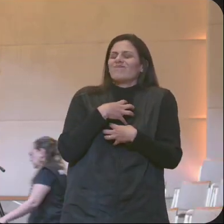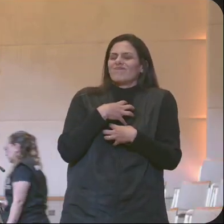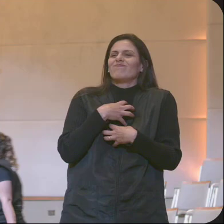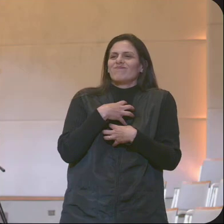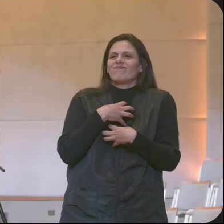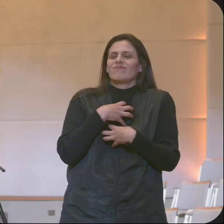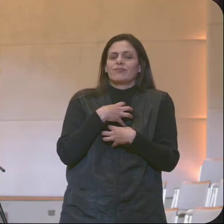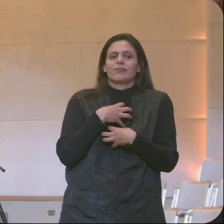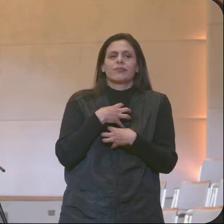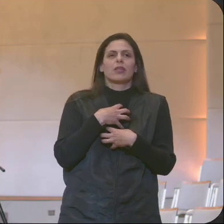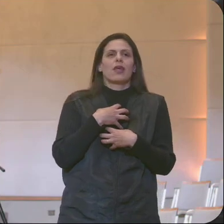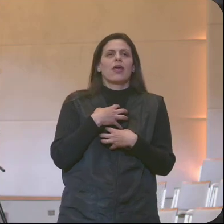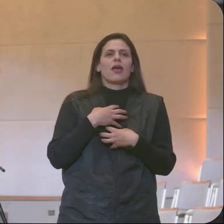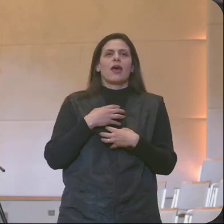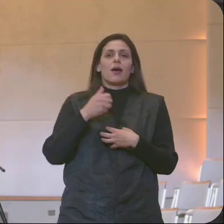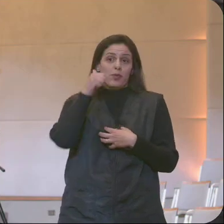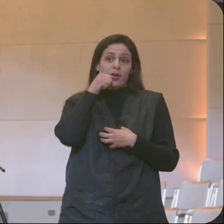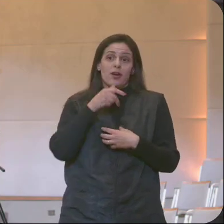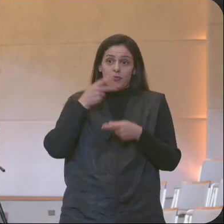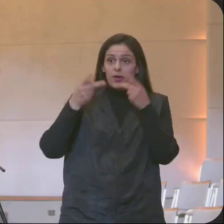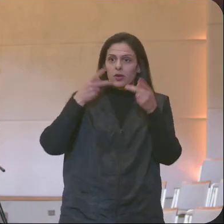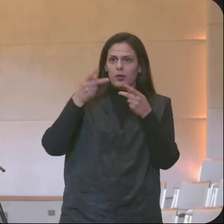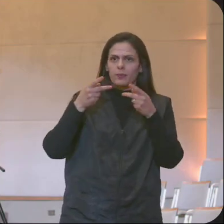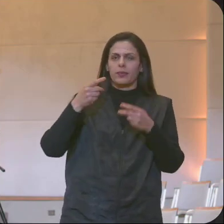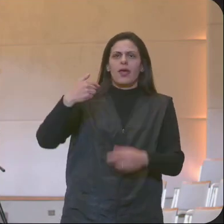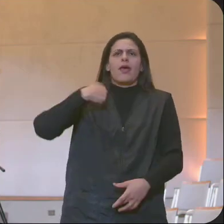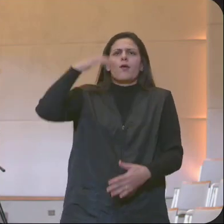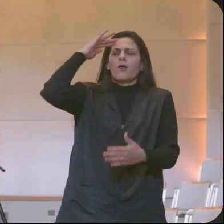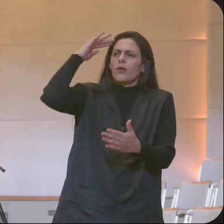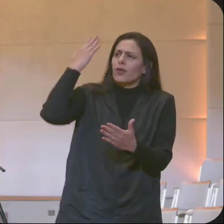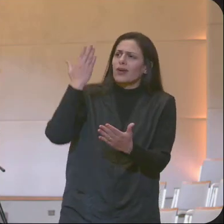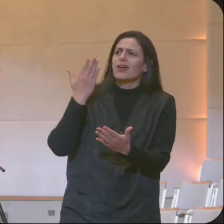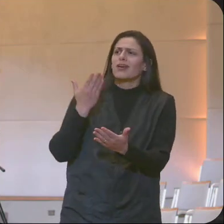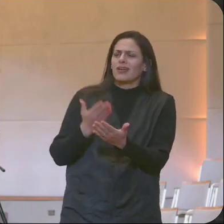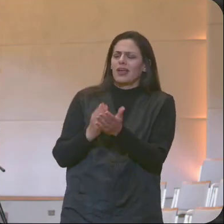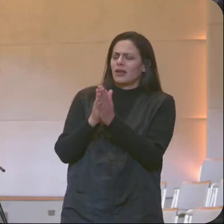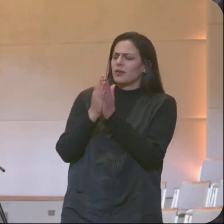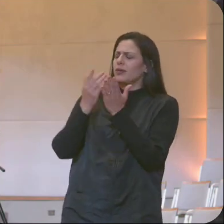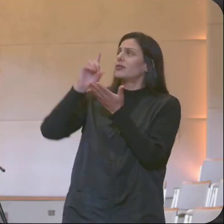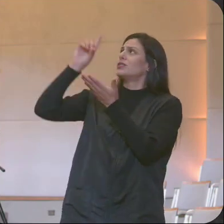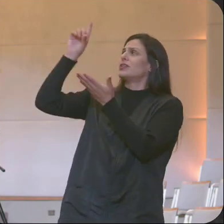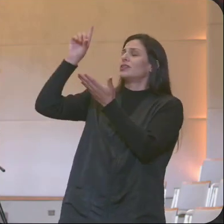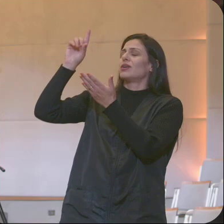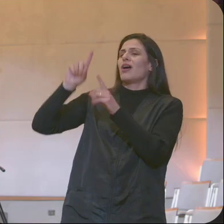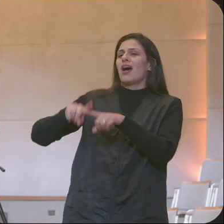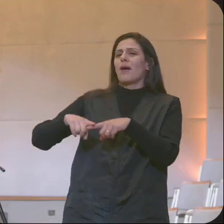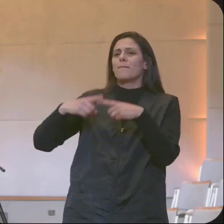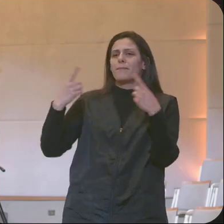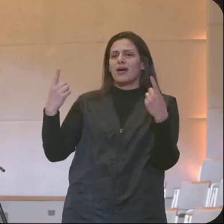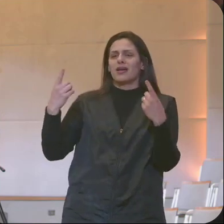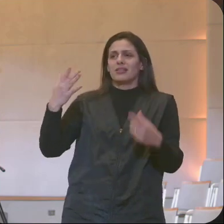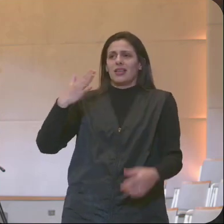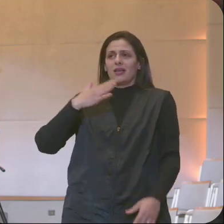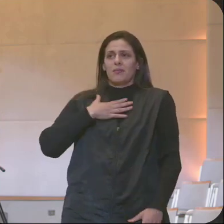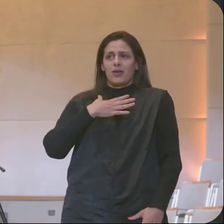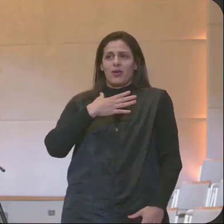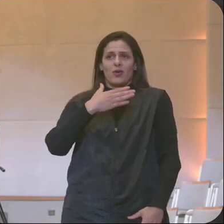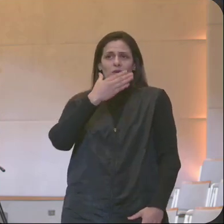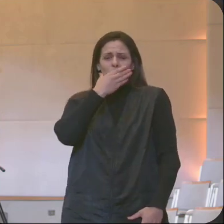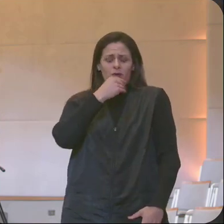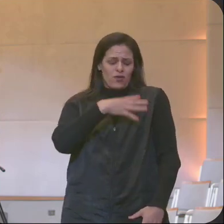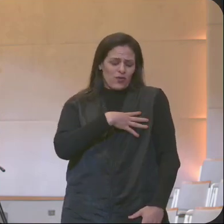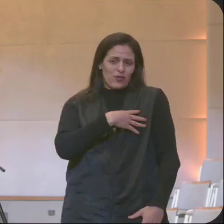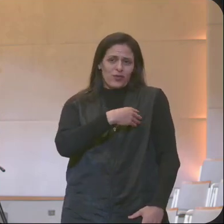eu creio na palavra, mas desde que meu filho faleceu há 2 anos atrás... eu tenho muita dificuldade com o